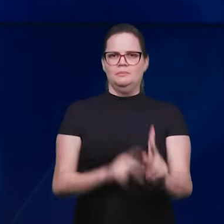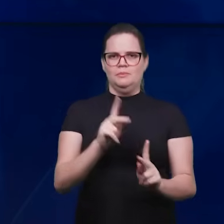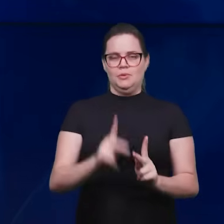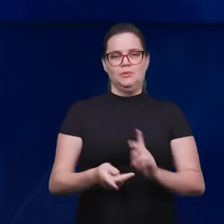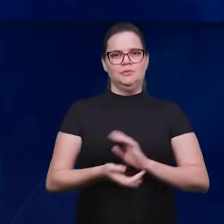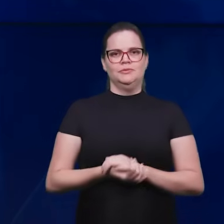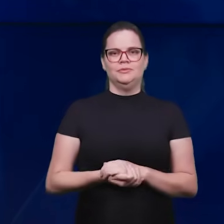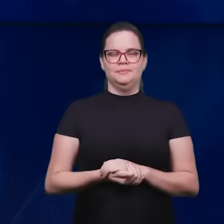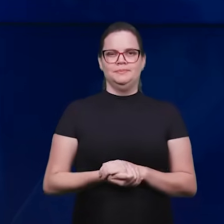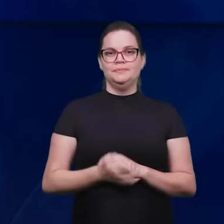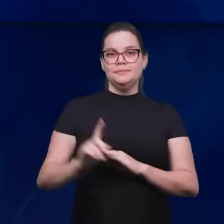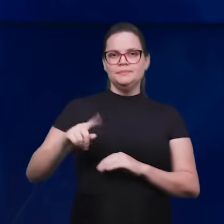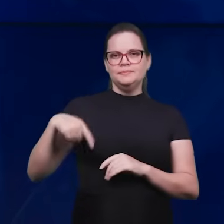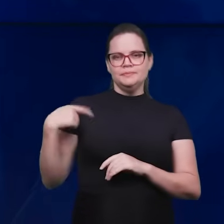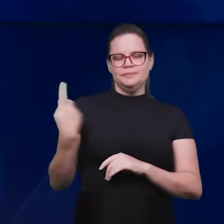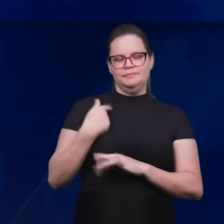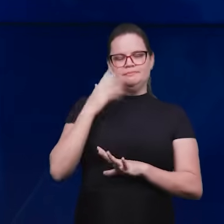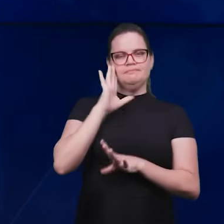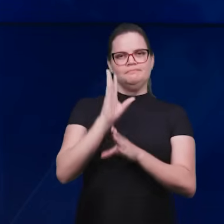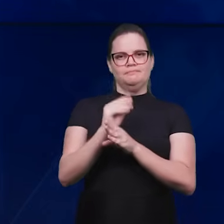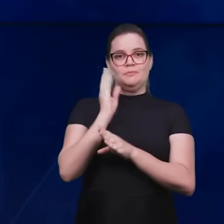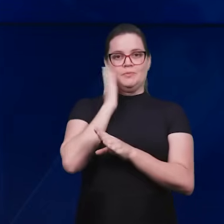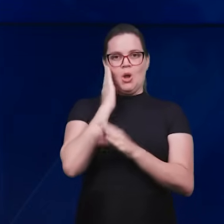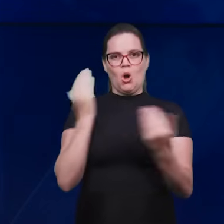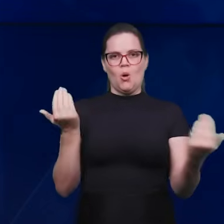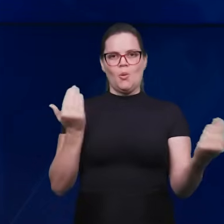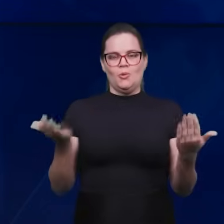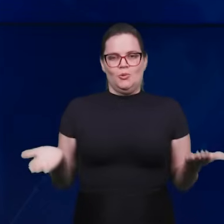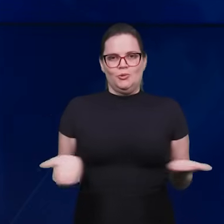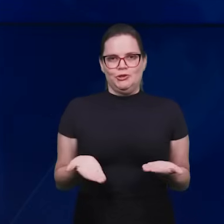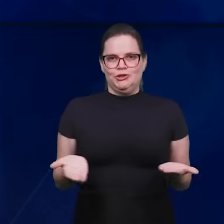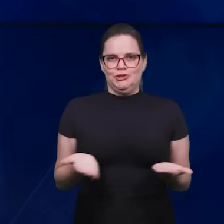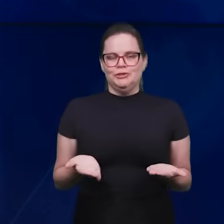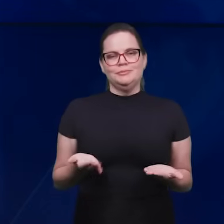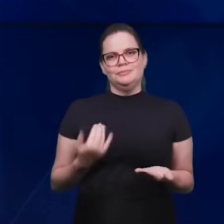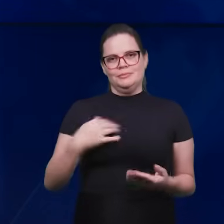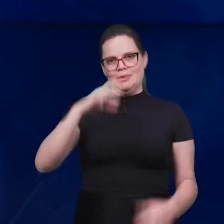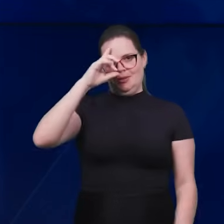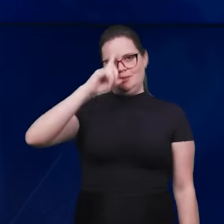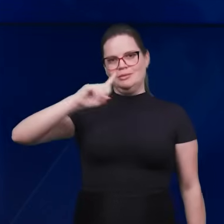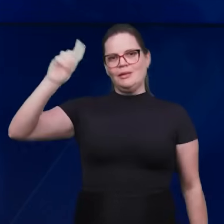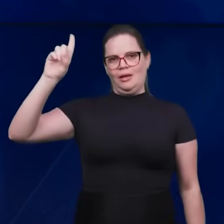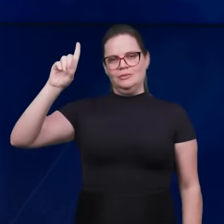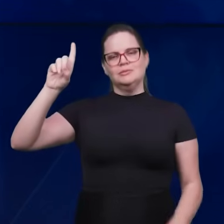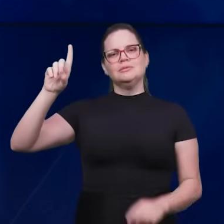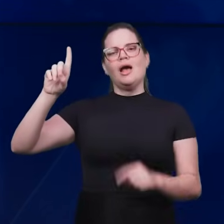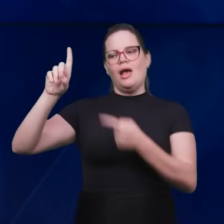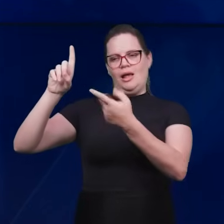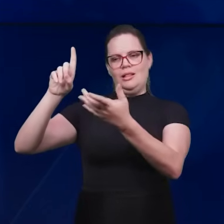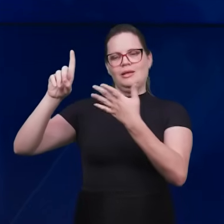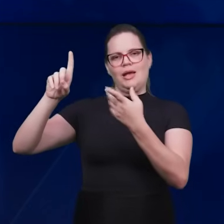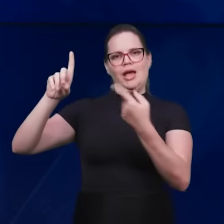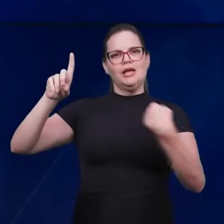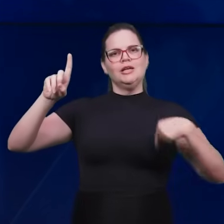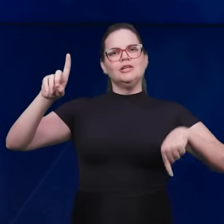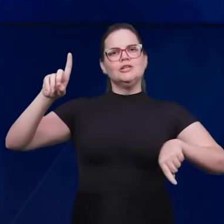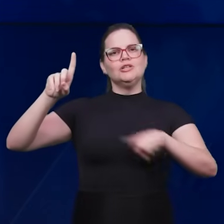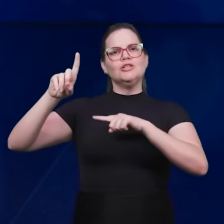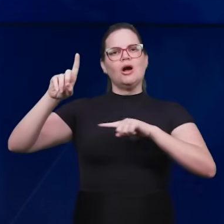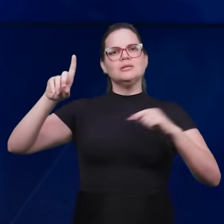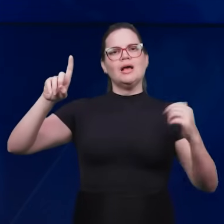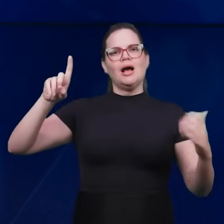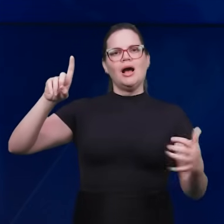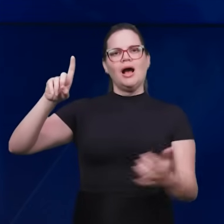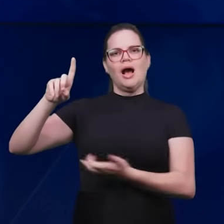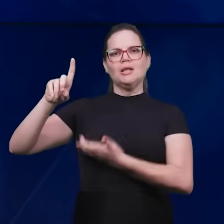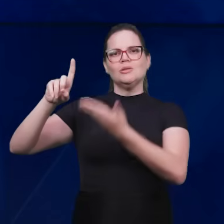Trazendo isso para os nossos dias, Deus também escolheu um lugar para ser adorado. E agora este lugar